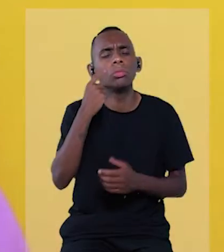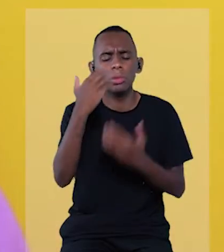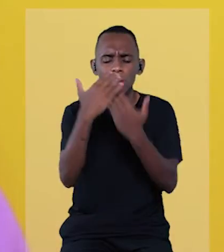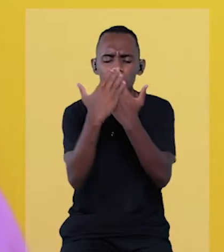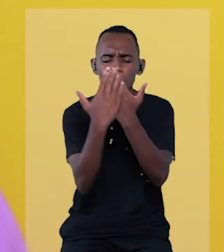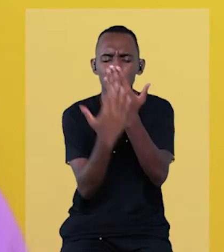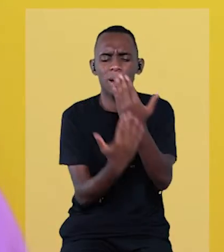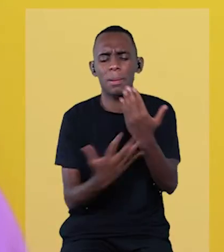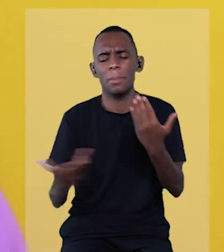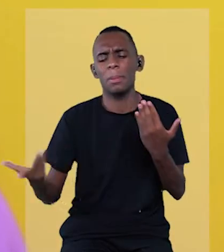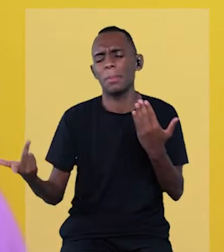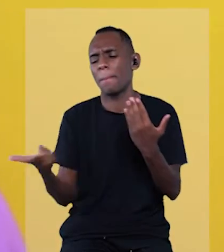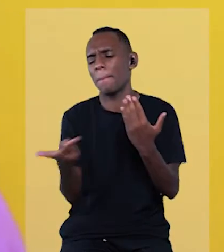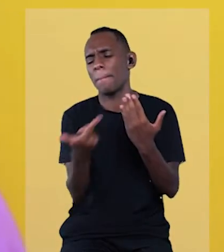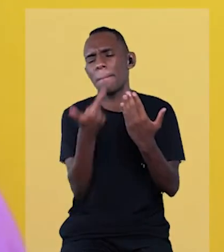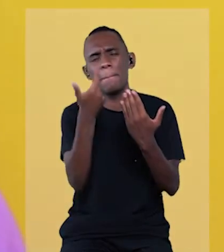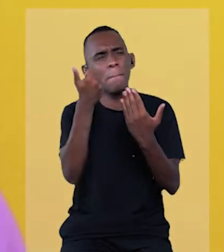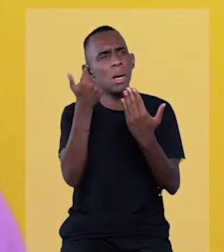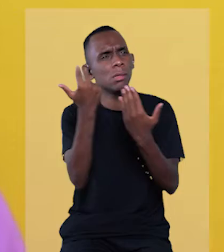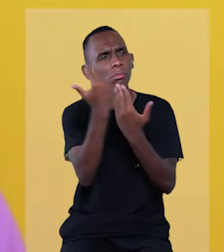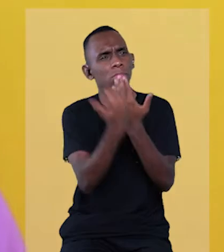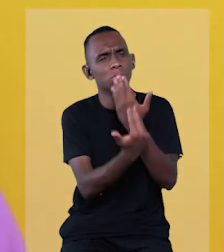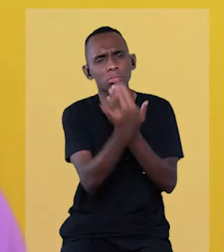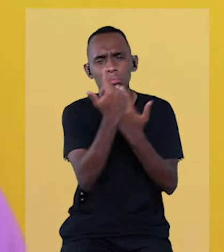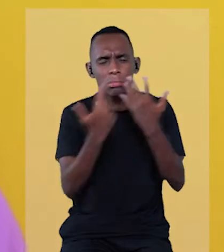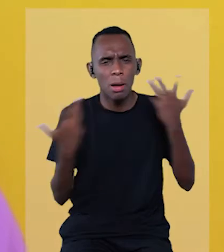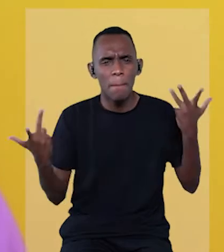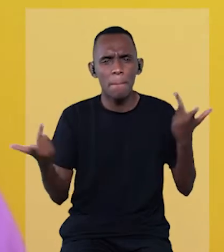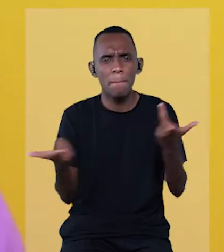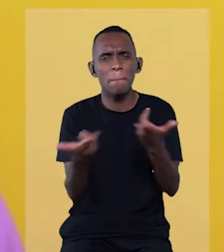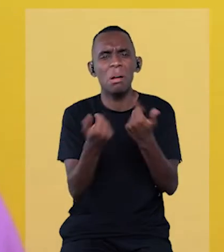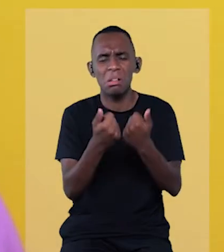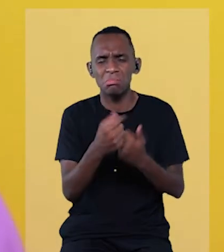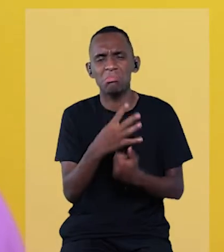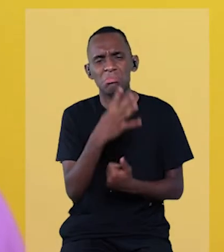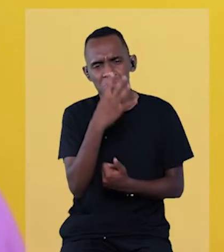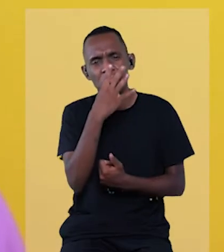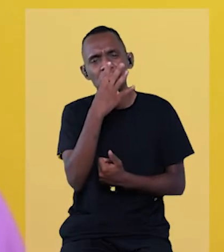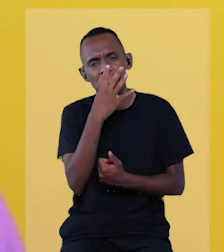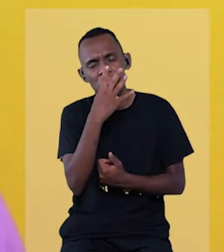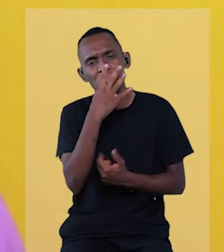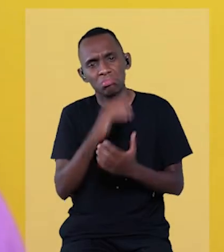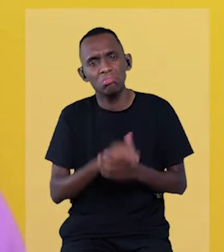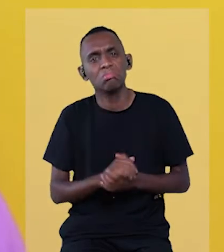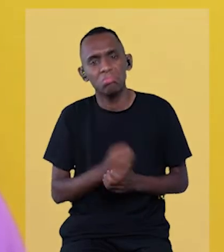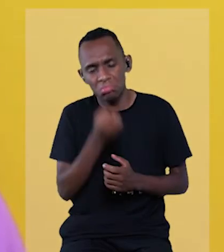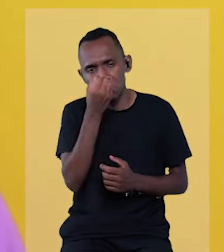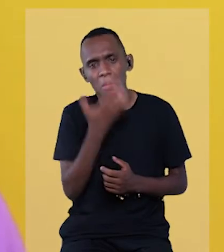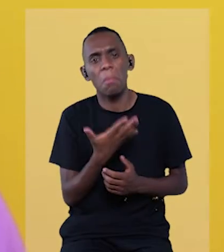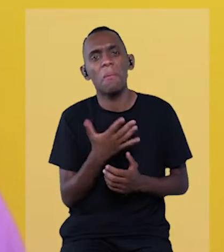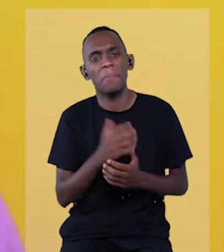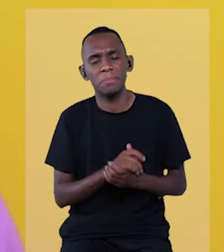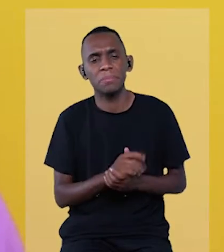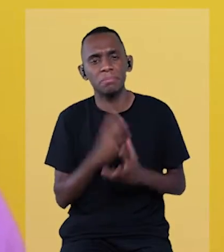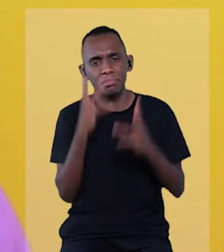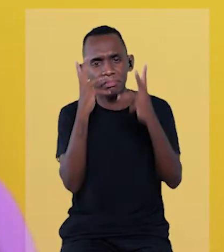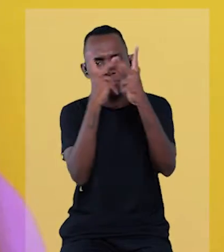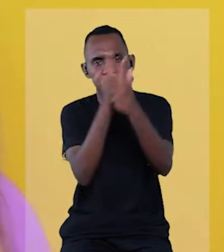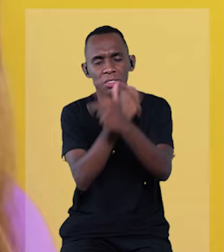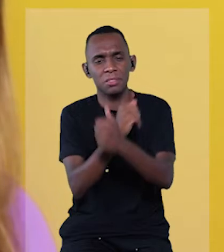capa maravilhosa, que projeto gráfico lindo, Eles parabéns, brilharam, né? Os artistas brilharam. Ficou